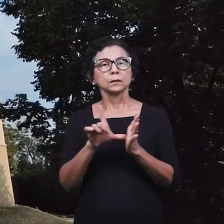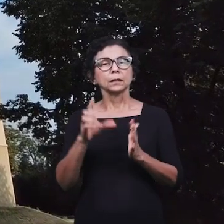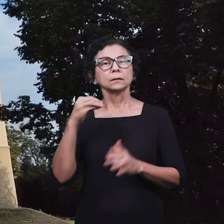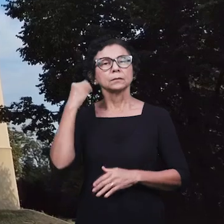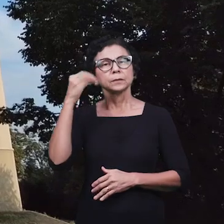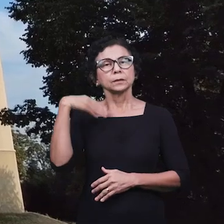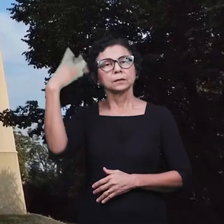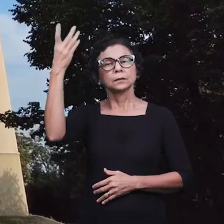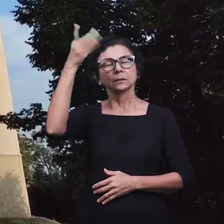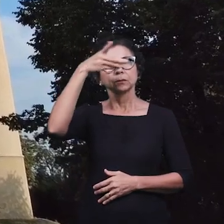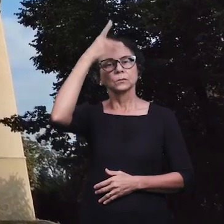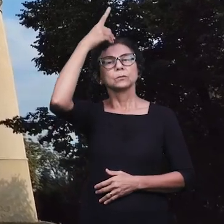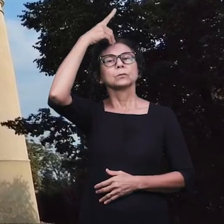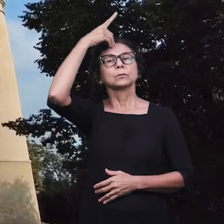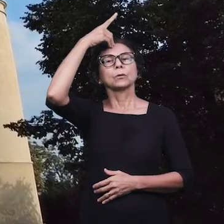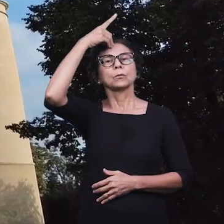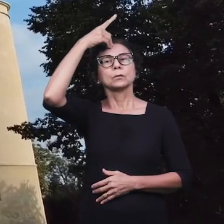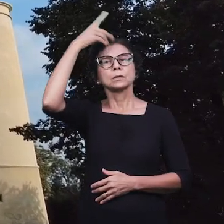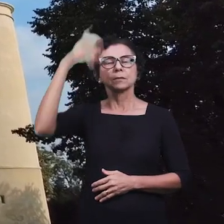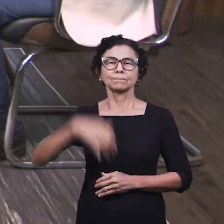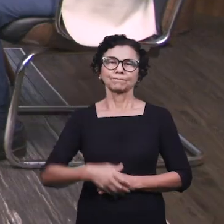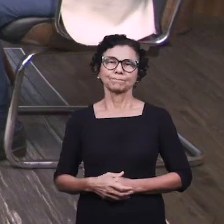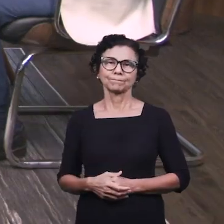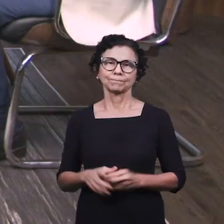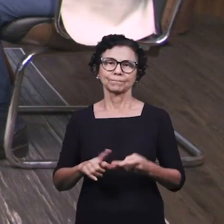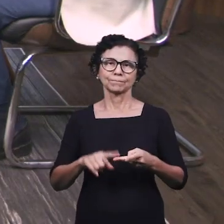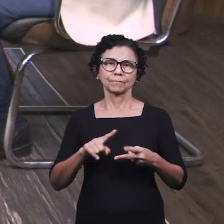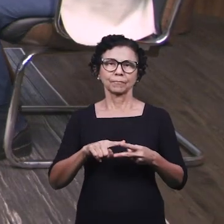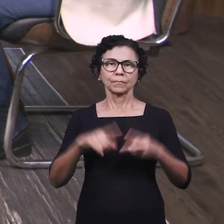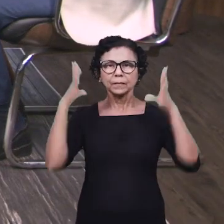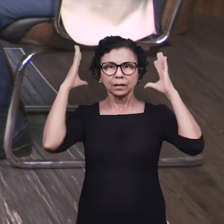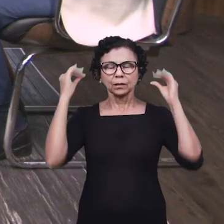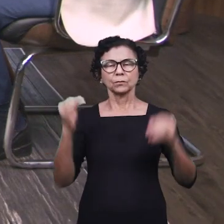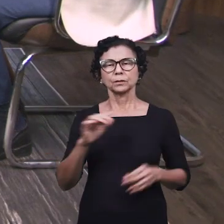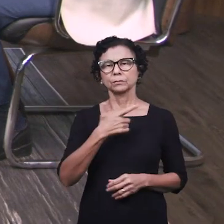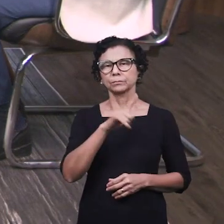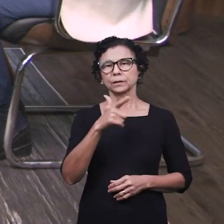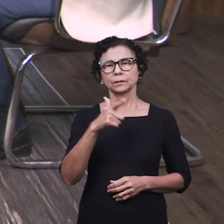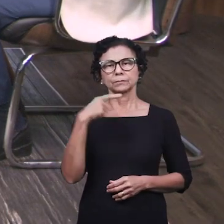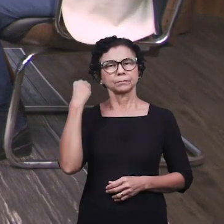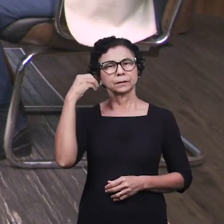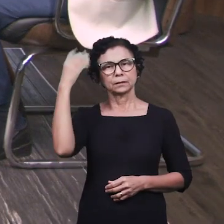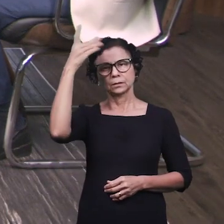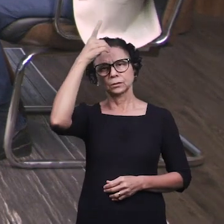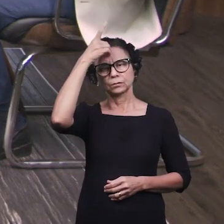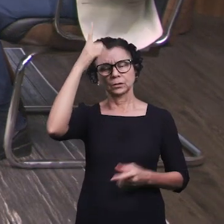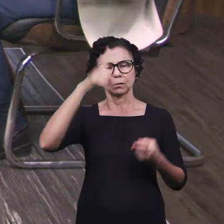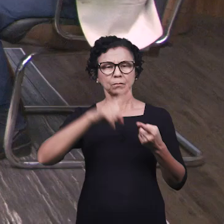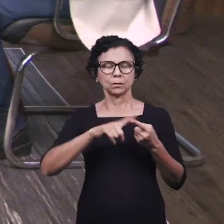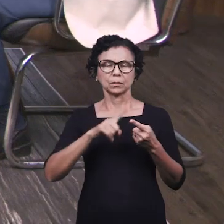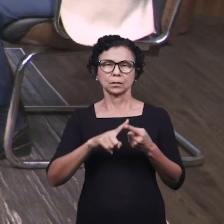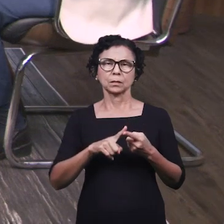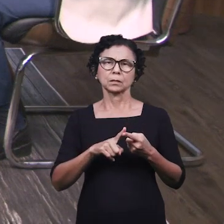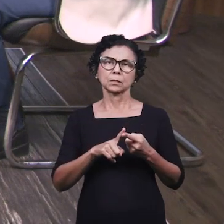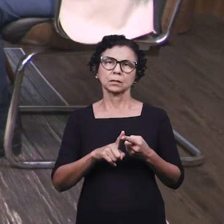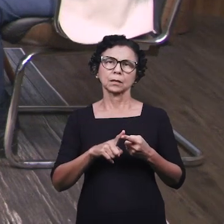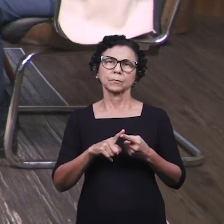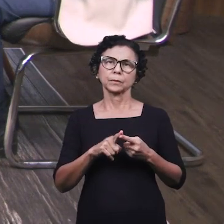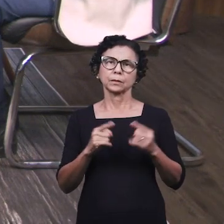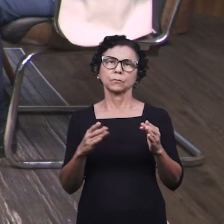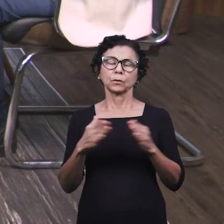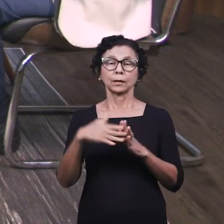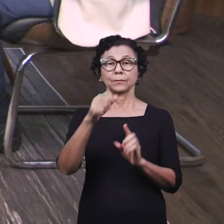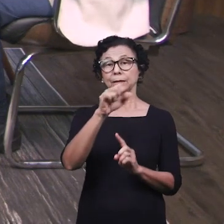dons espirituais. Calvino não. Entende? Calvino falou sobre a graça e